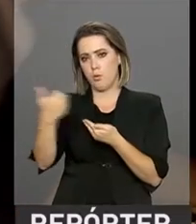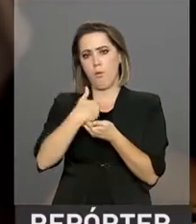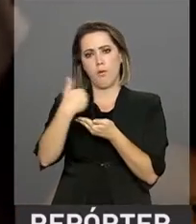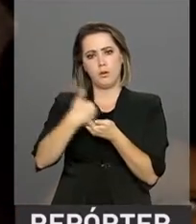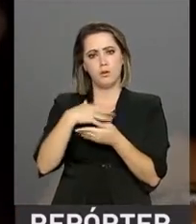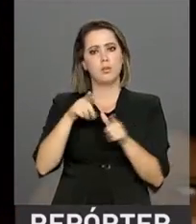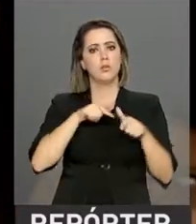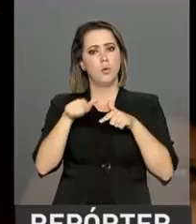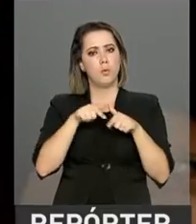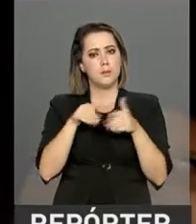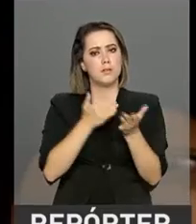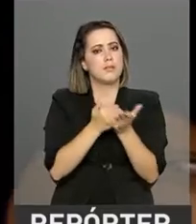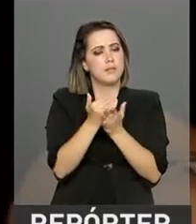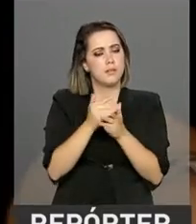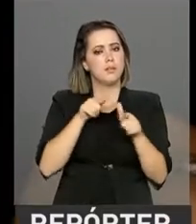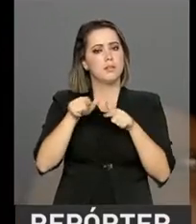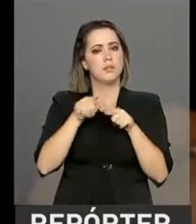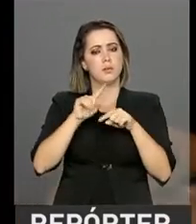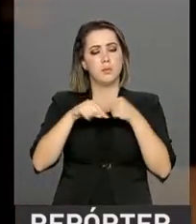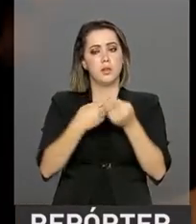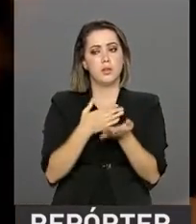O saldo positivo foi de